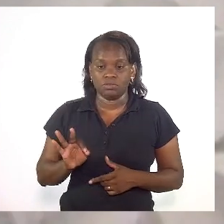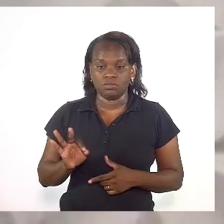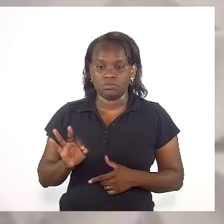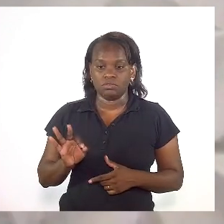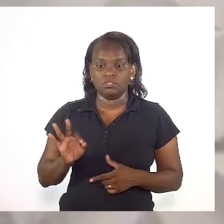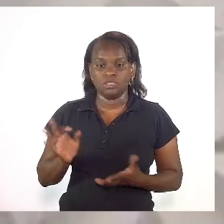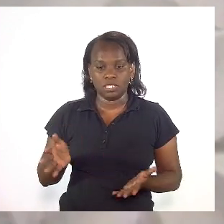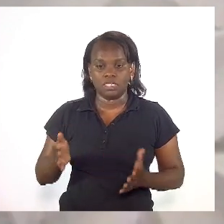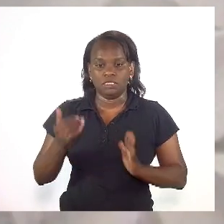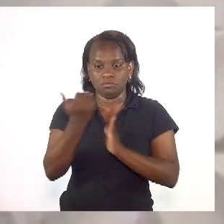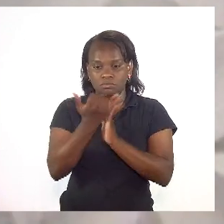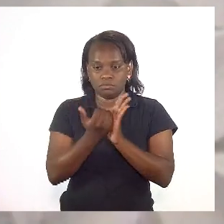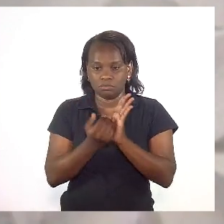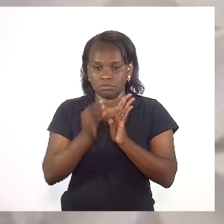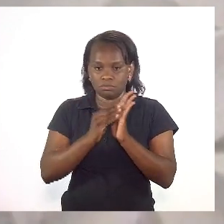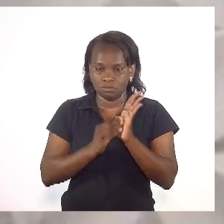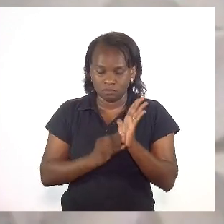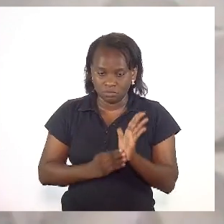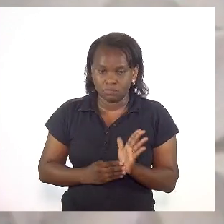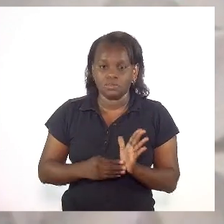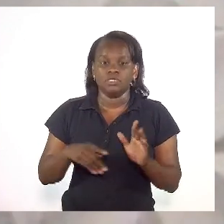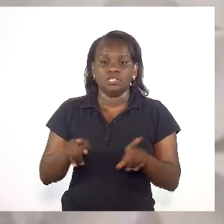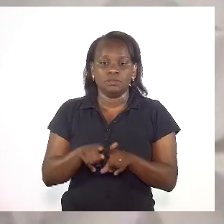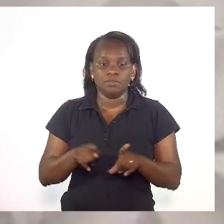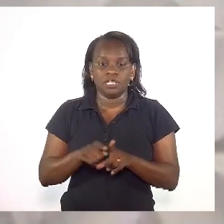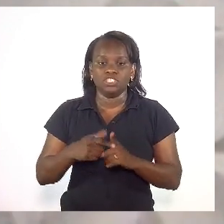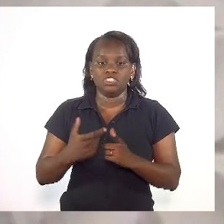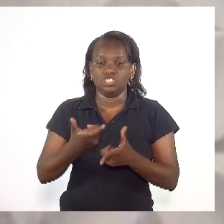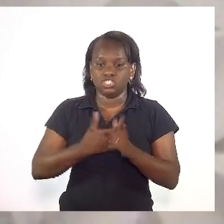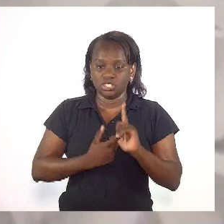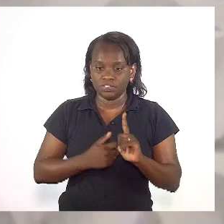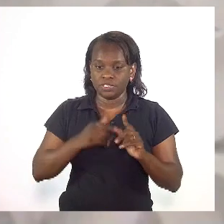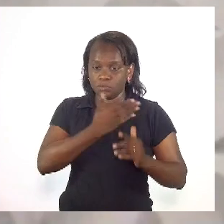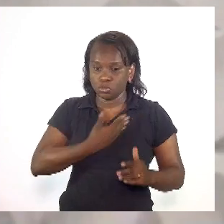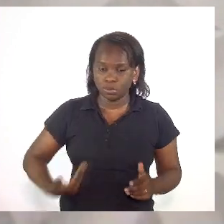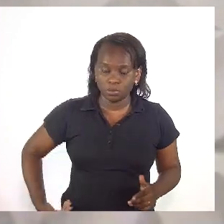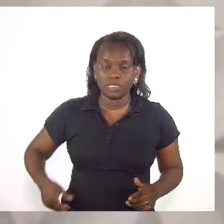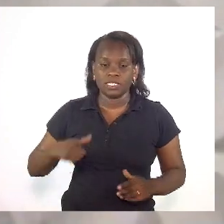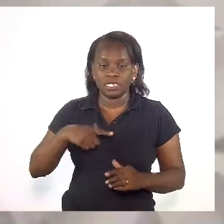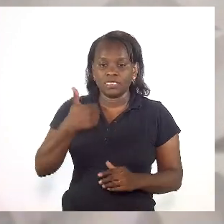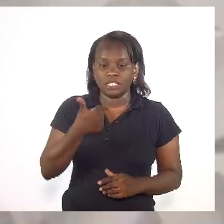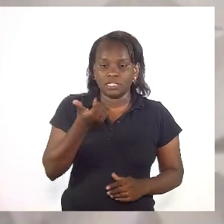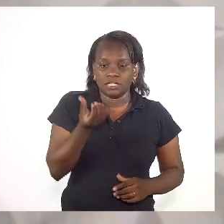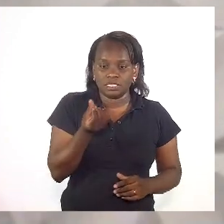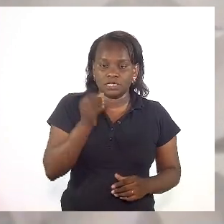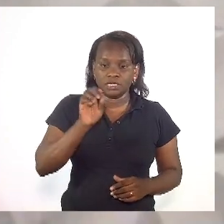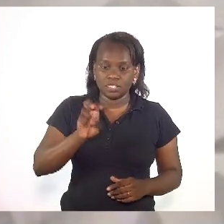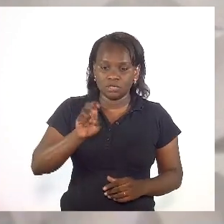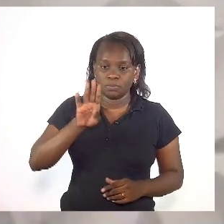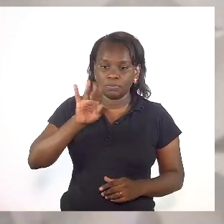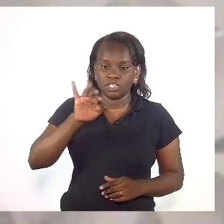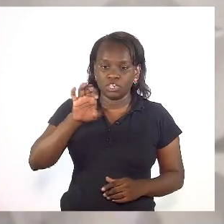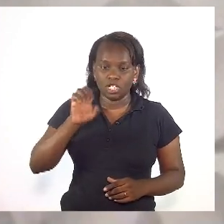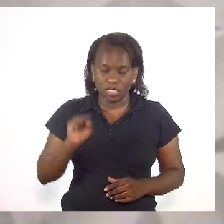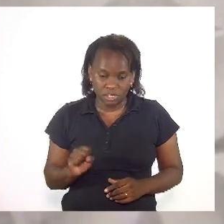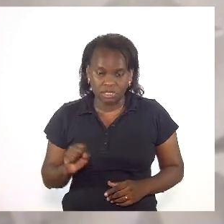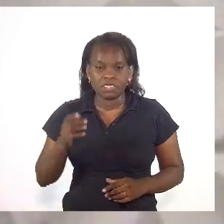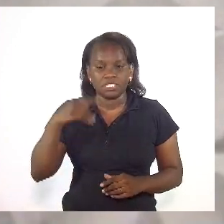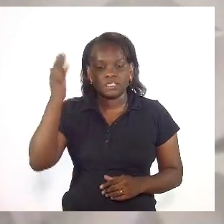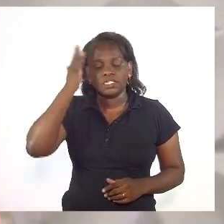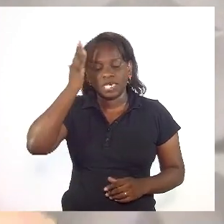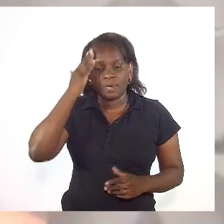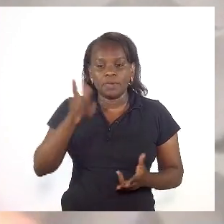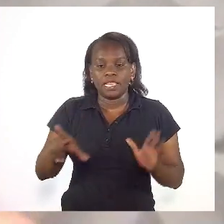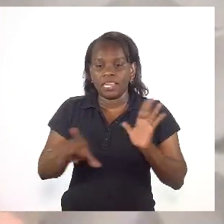da receita corrente líquida, e na dívida pública temos 165 bilhões. E sabemos que a Lei